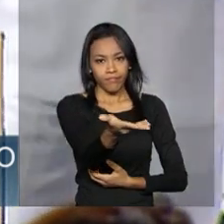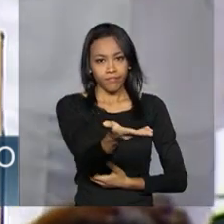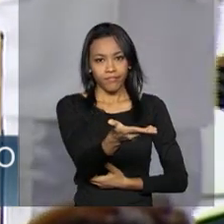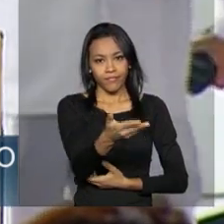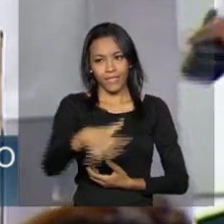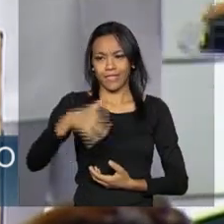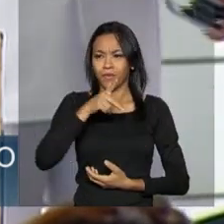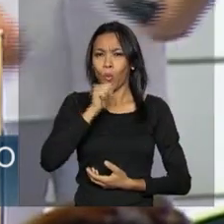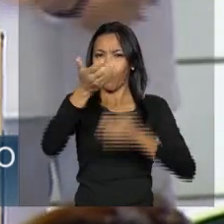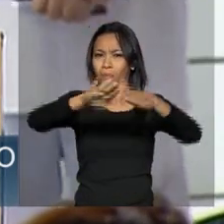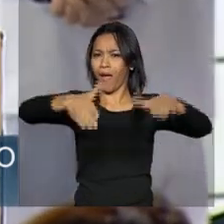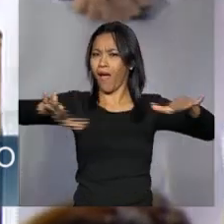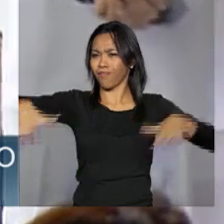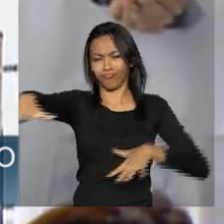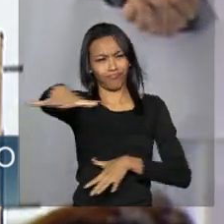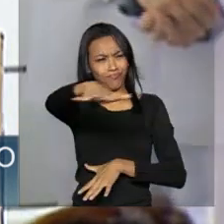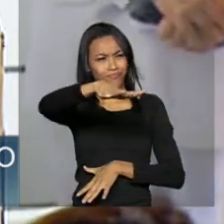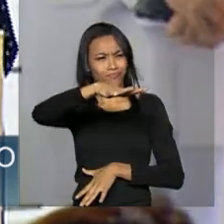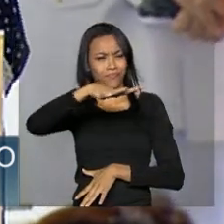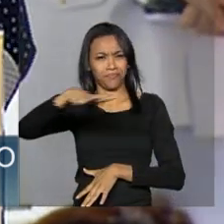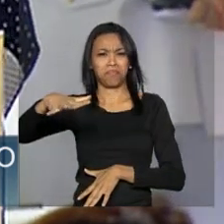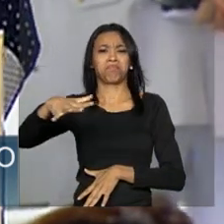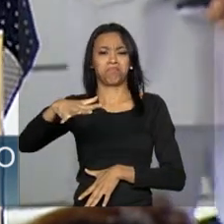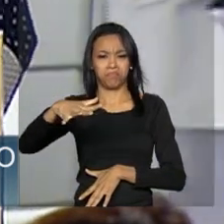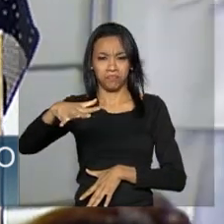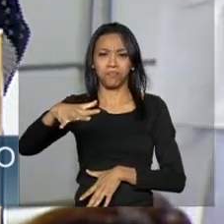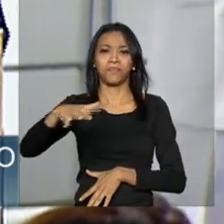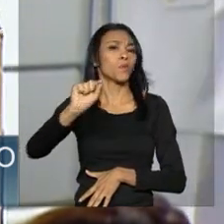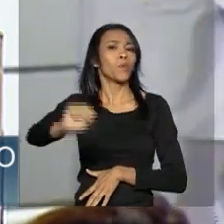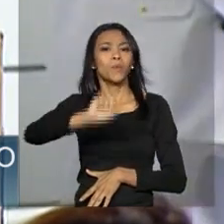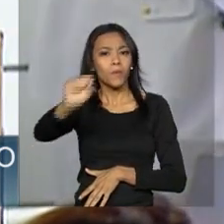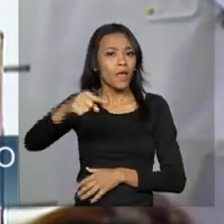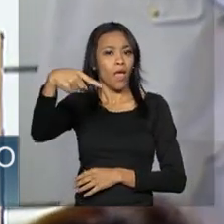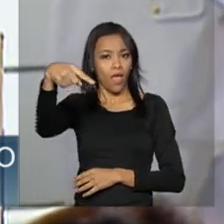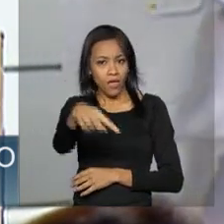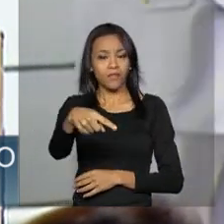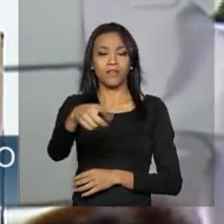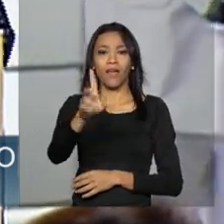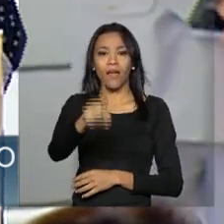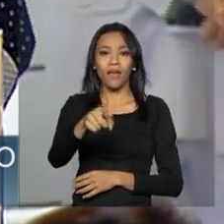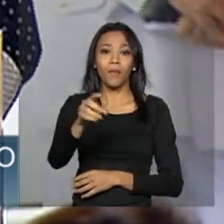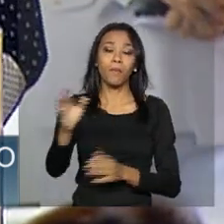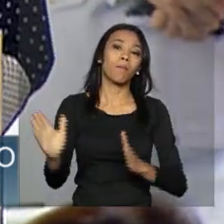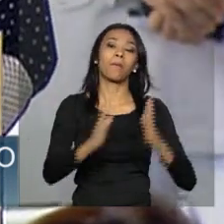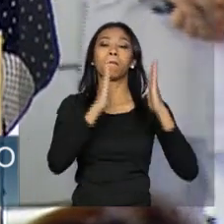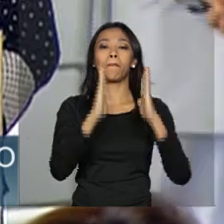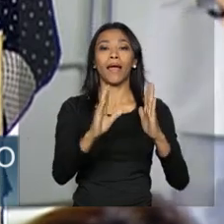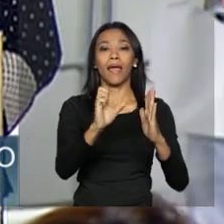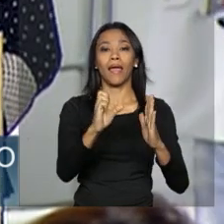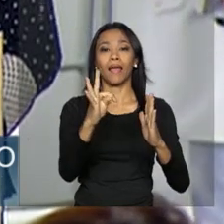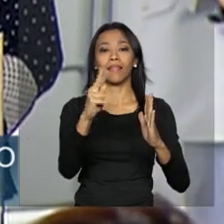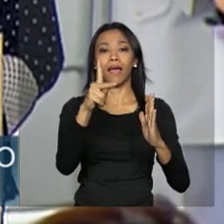Forte São Marcelo, forte esse que consagra uma etapa importante da luta